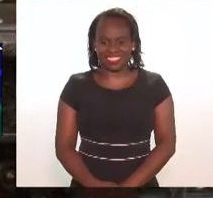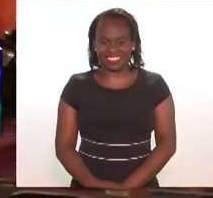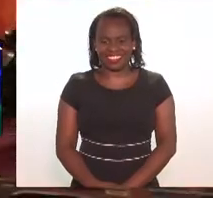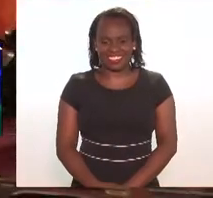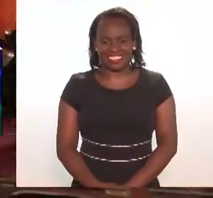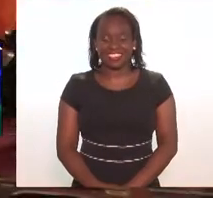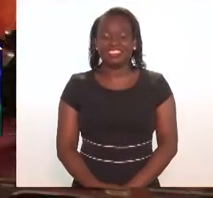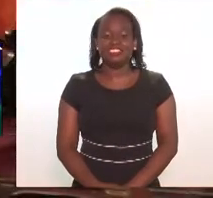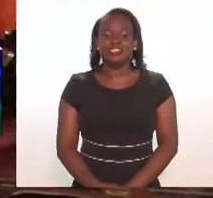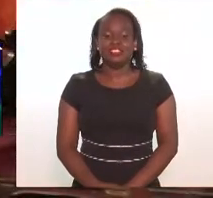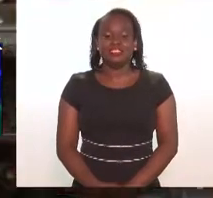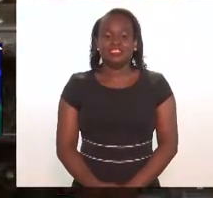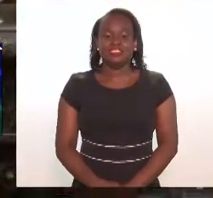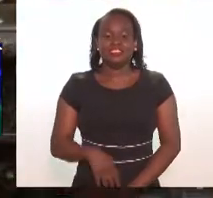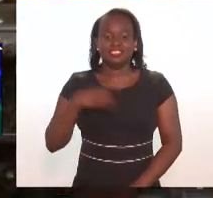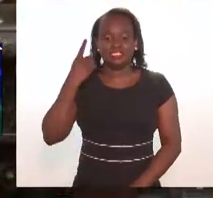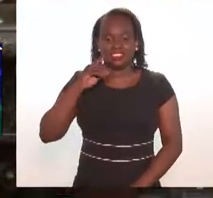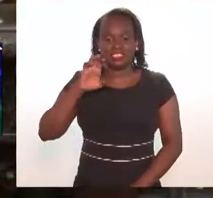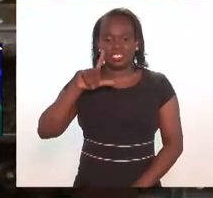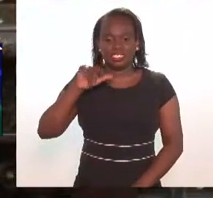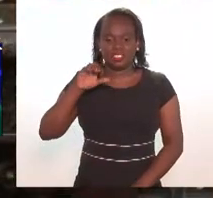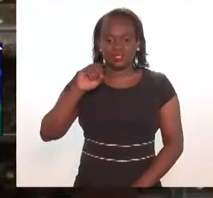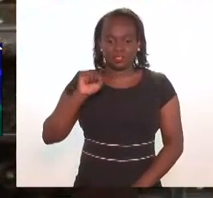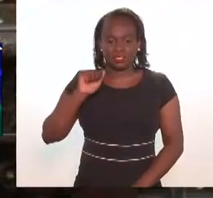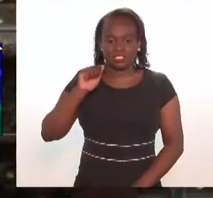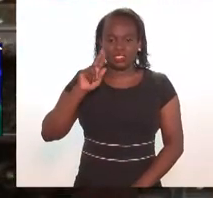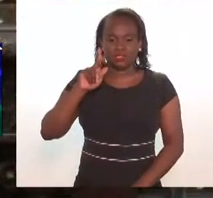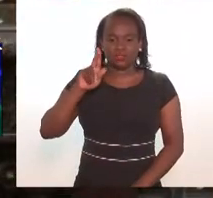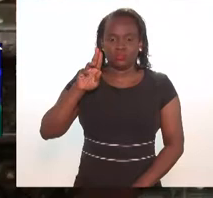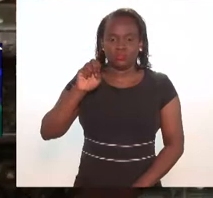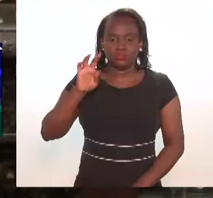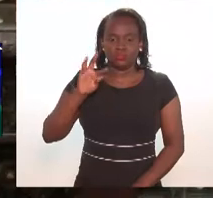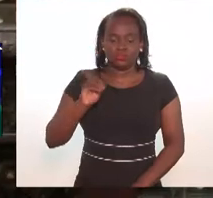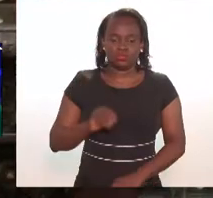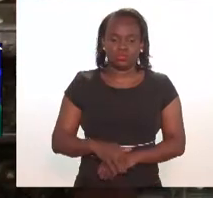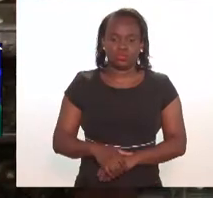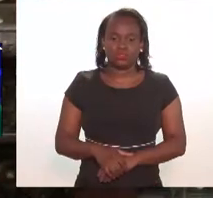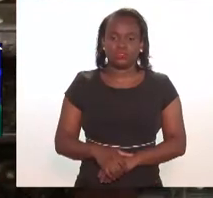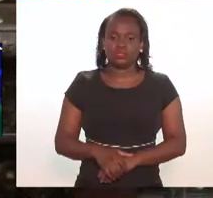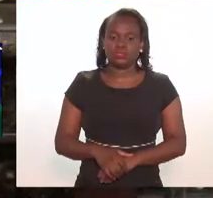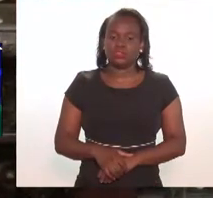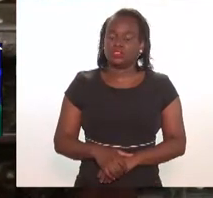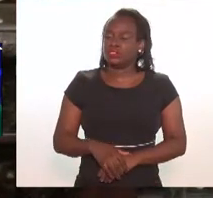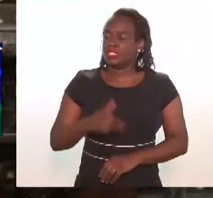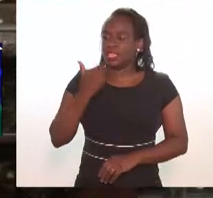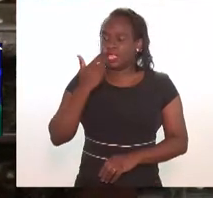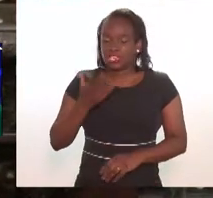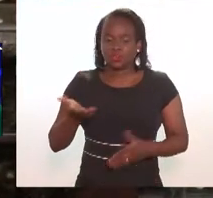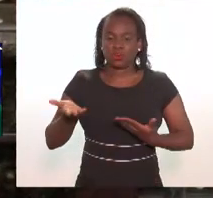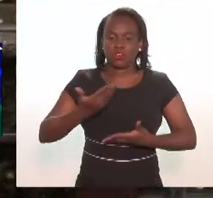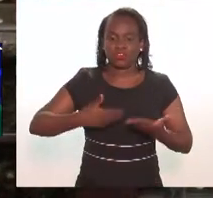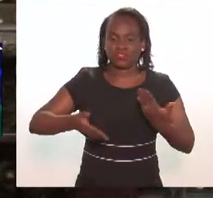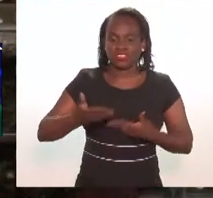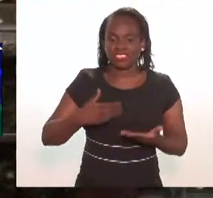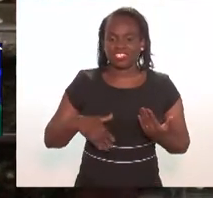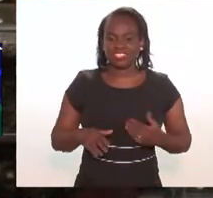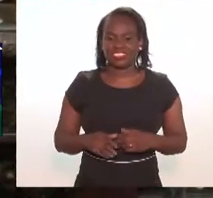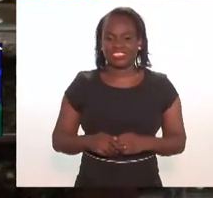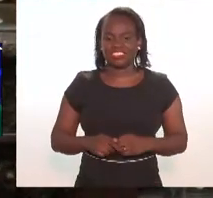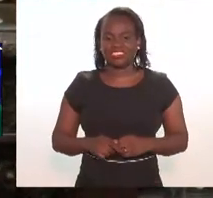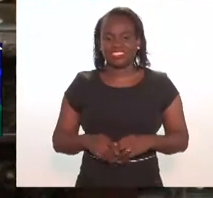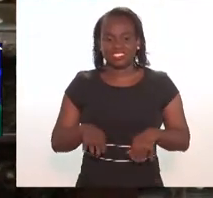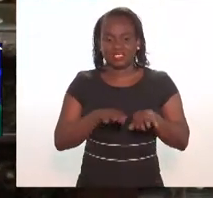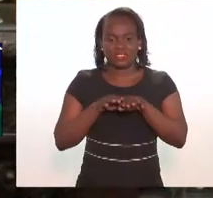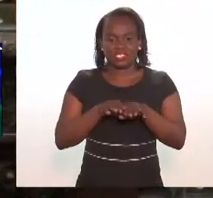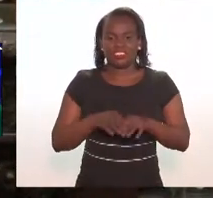Se fala, deputado Carlos Augusto, da língua da convivência dos